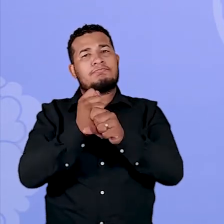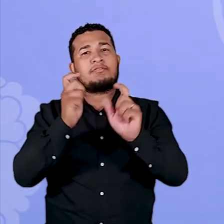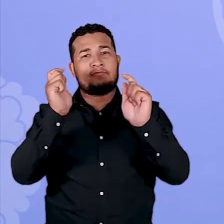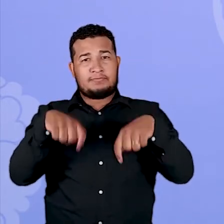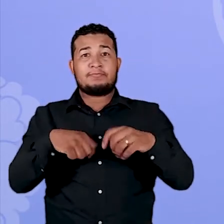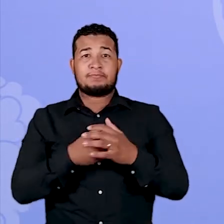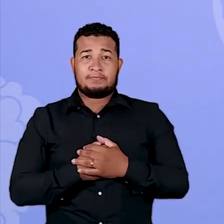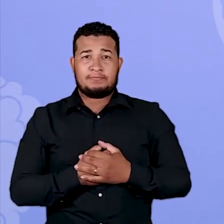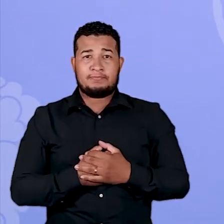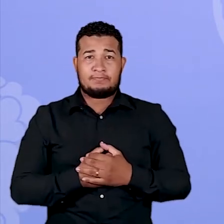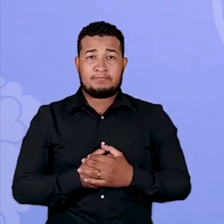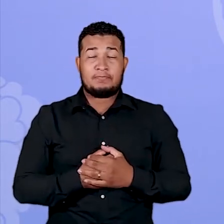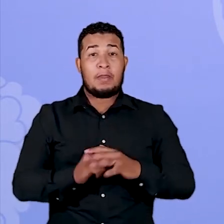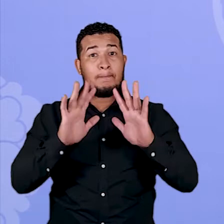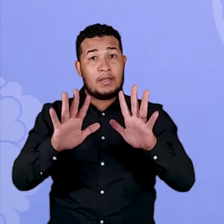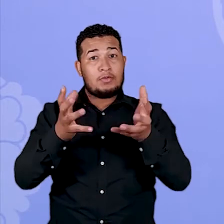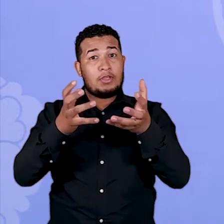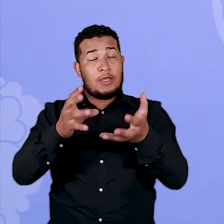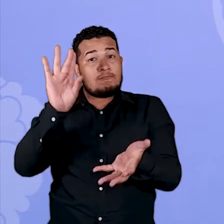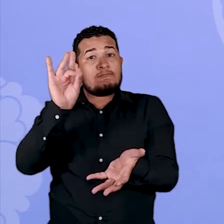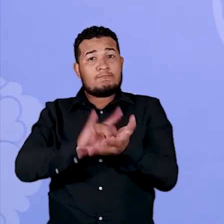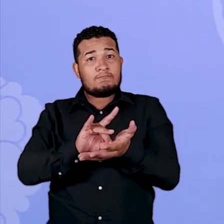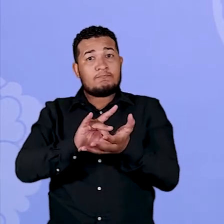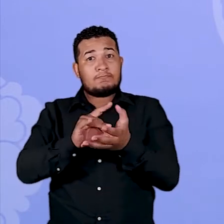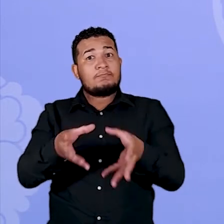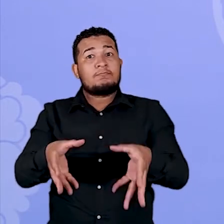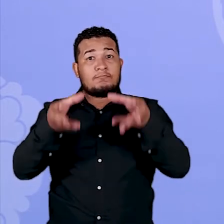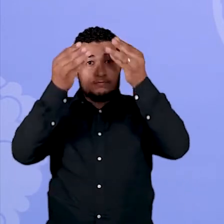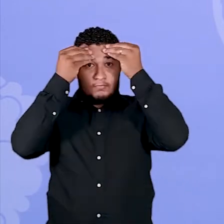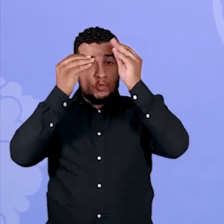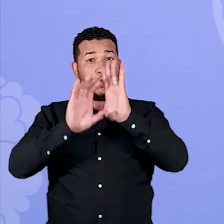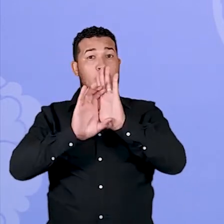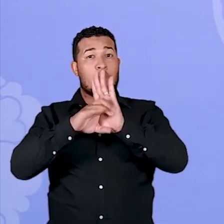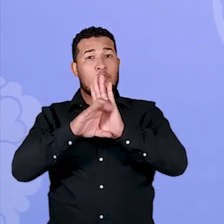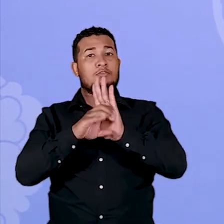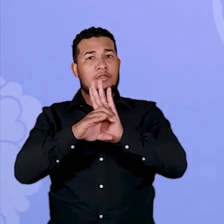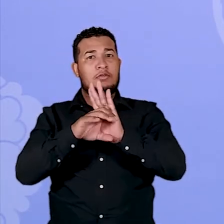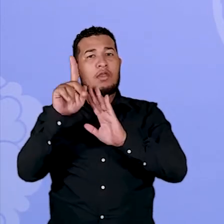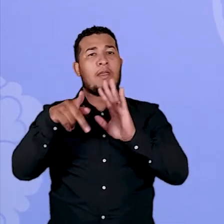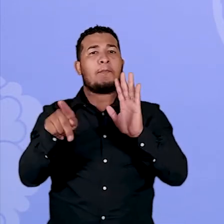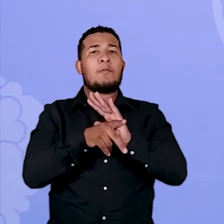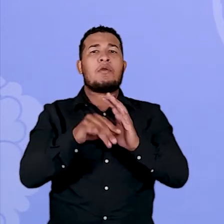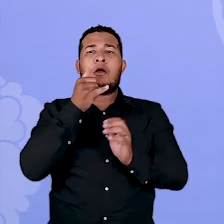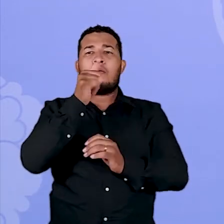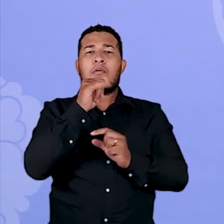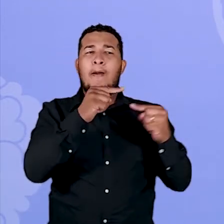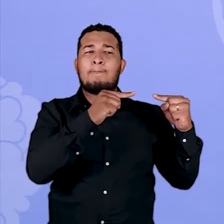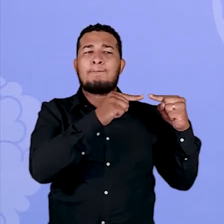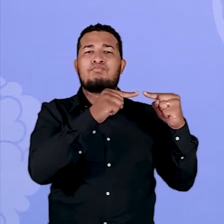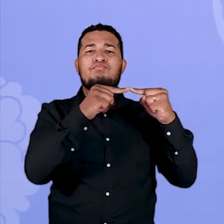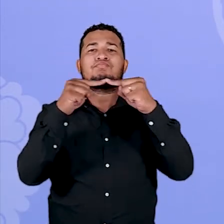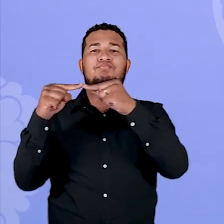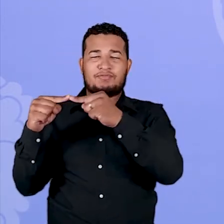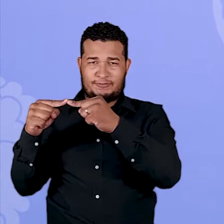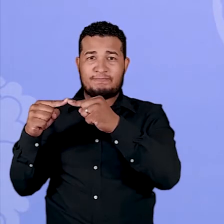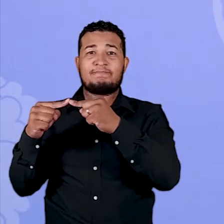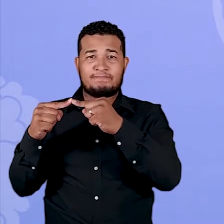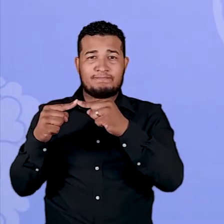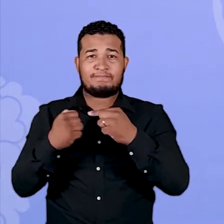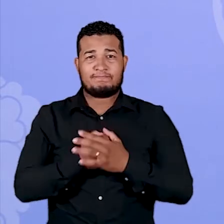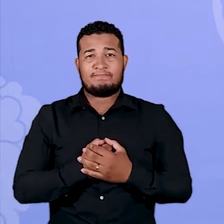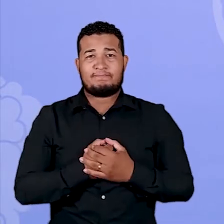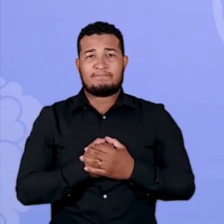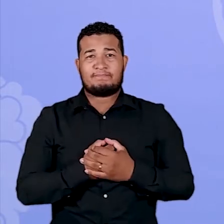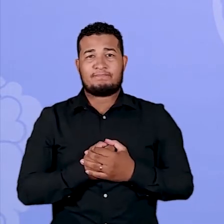calcular e melhor essa ideia. Mas eu quero que vocês peguem e fixem essa ideia, é o fluxo ordenado de carga no nosso